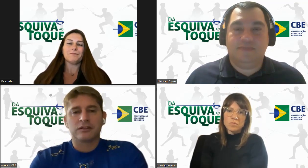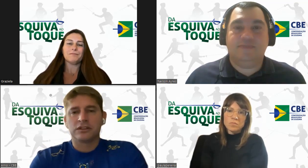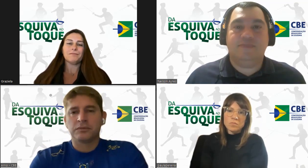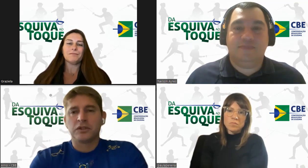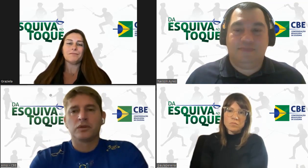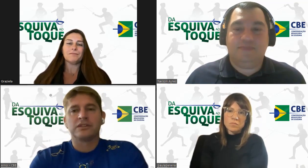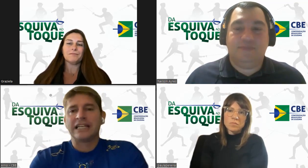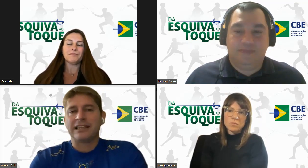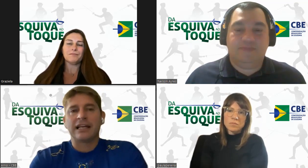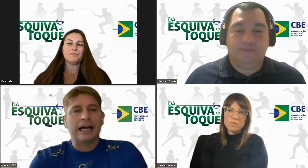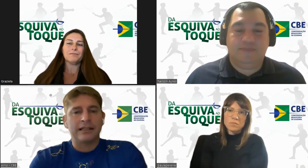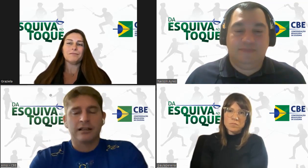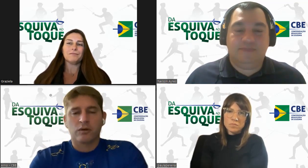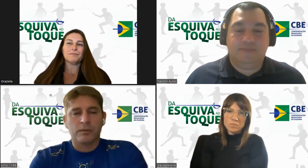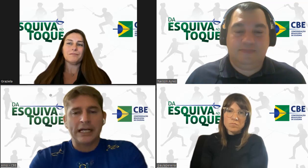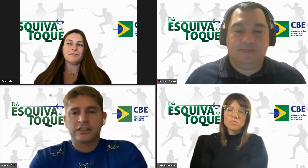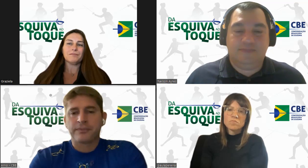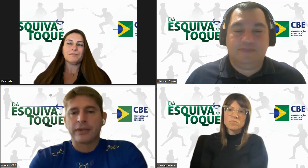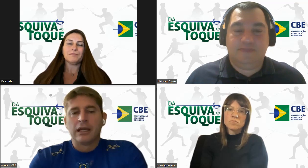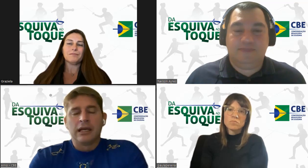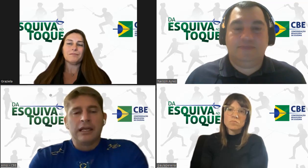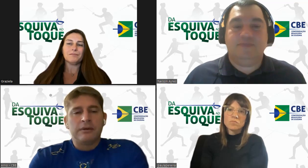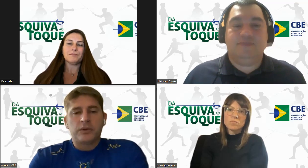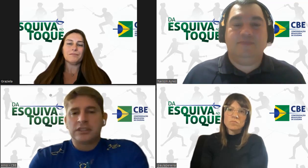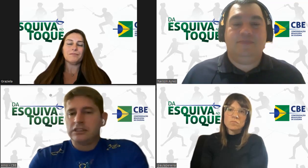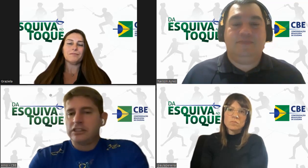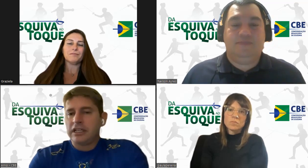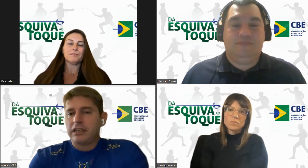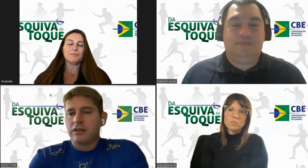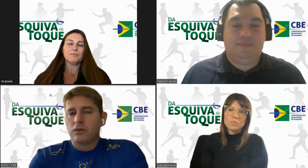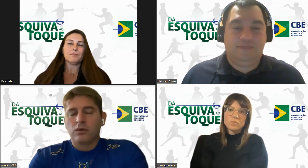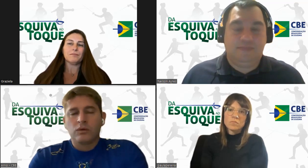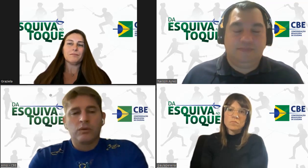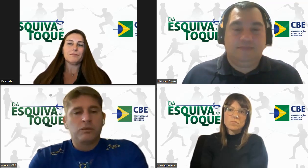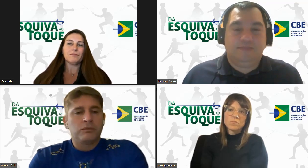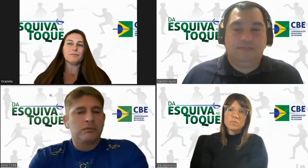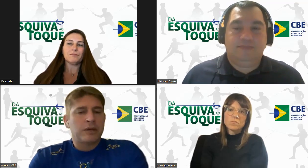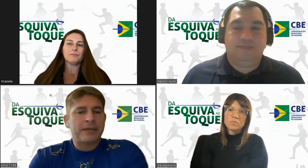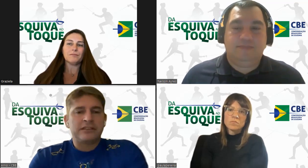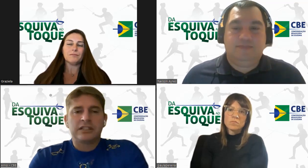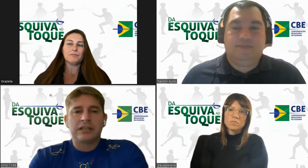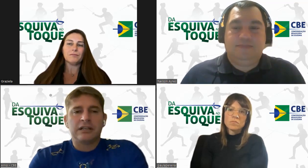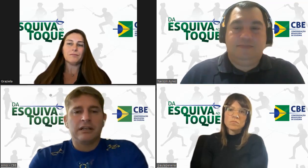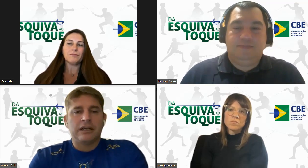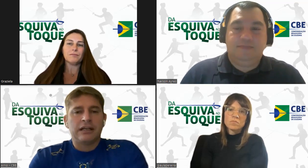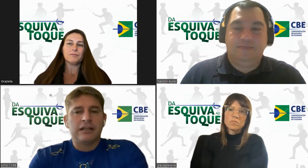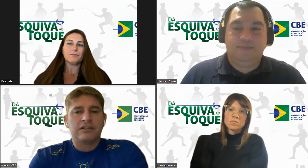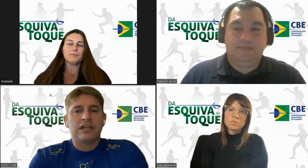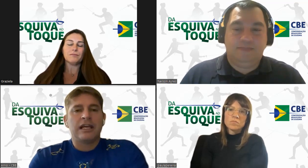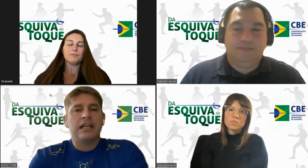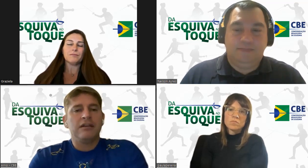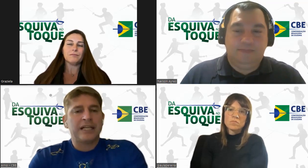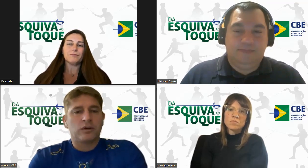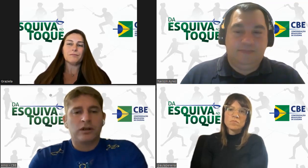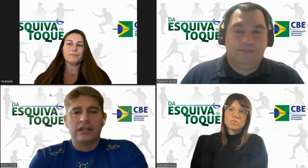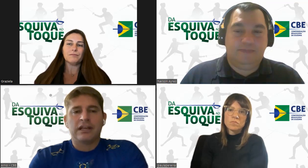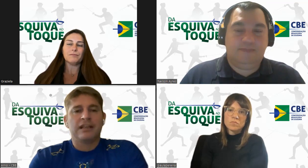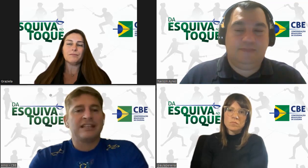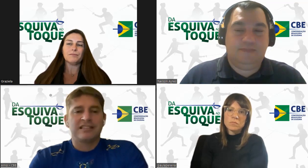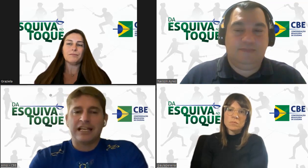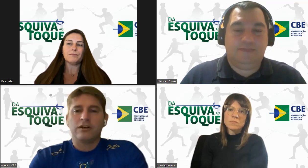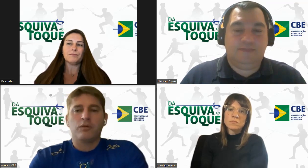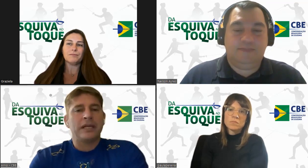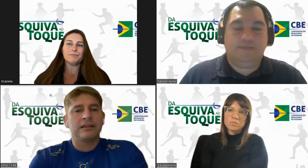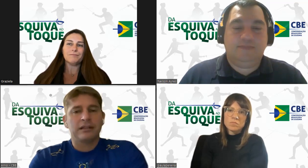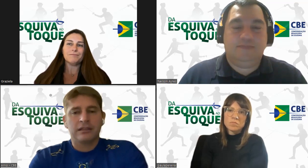de uns 10 a 12 minutos entre cada combate e depois a gente entra num na parte de eliminatória